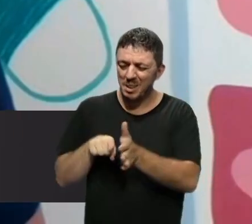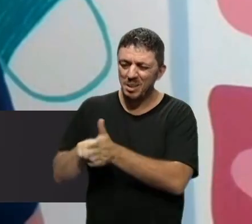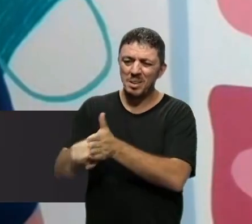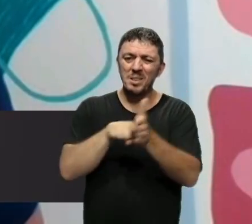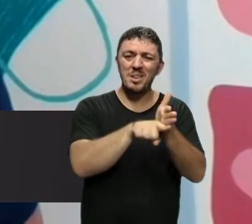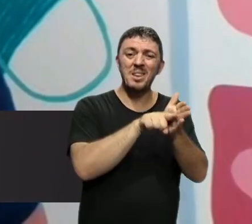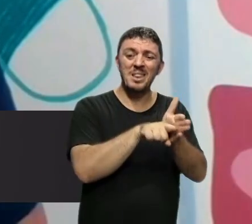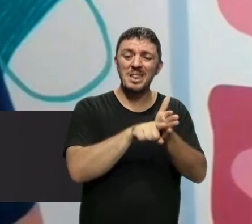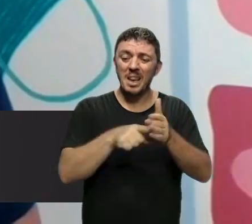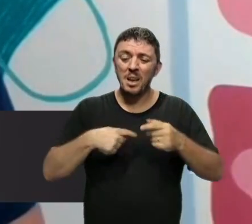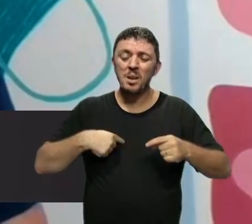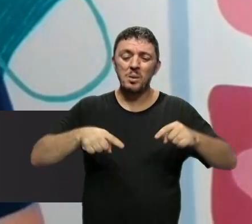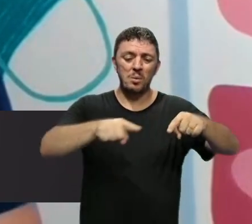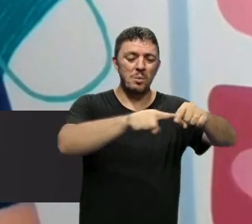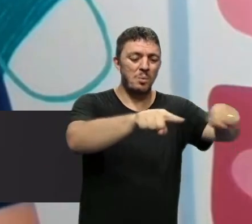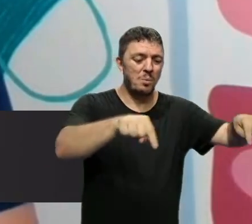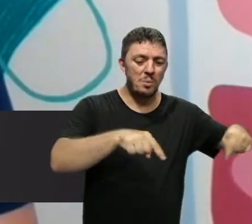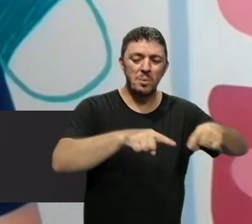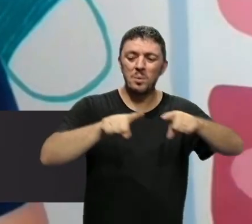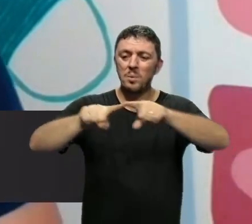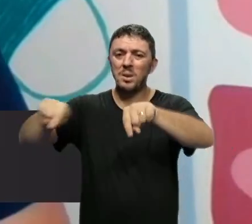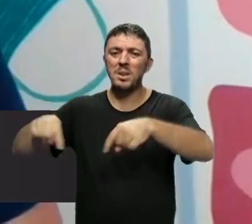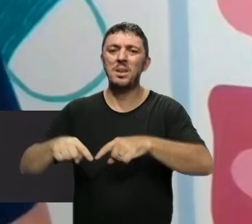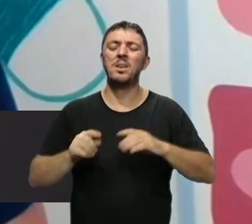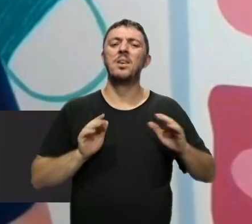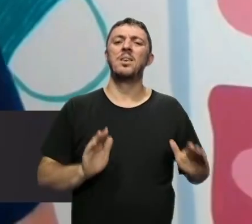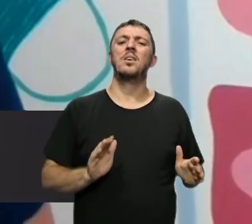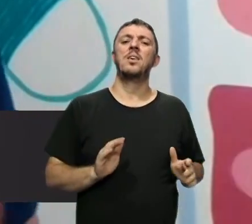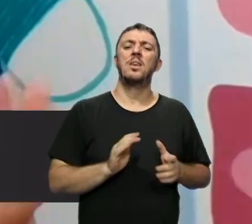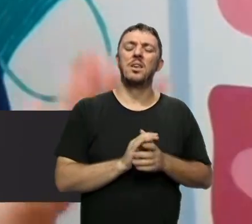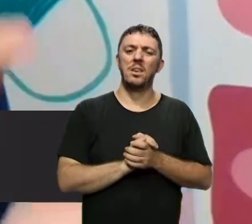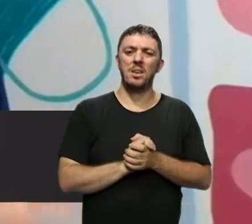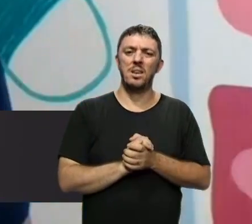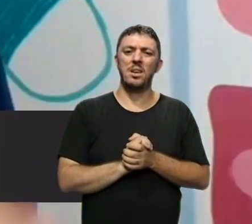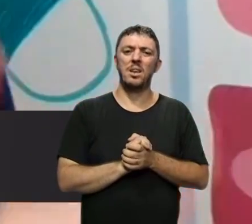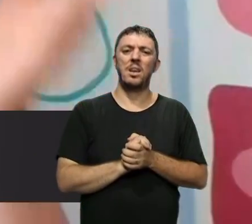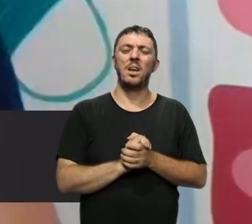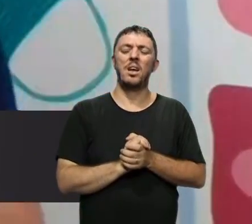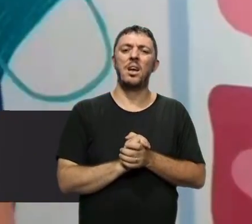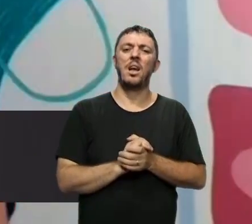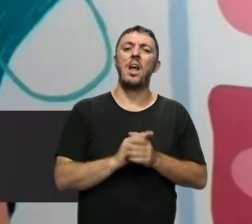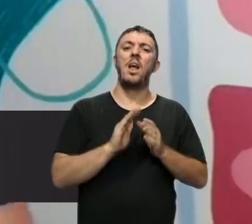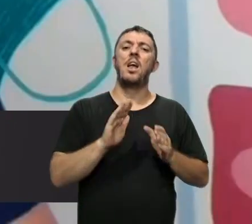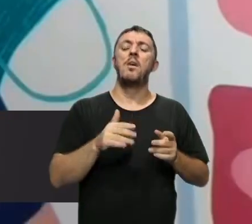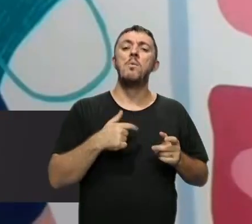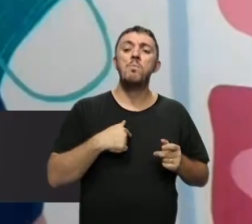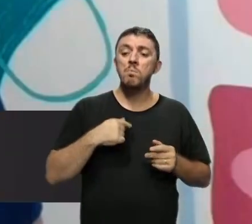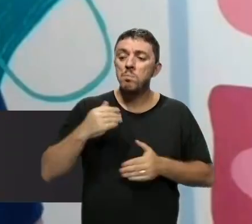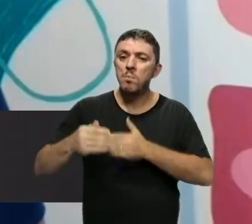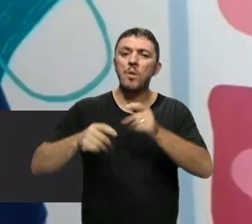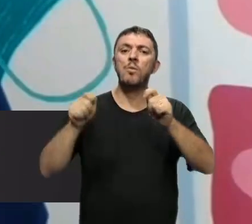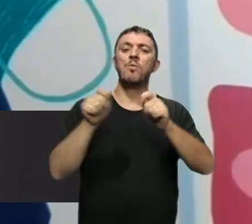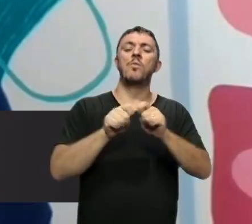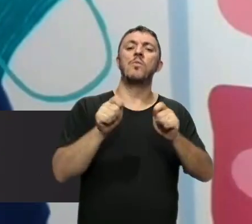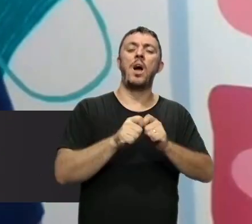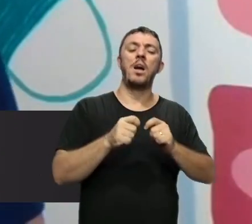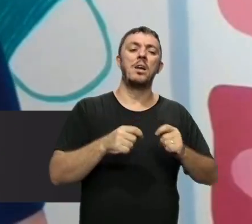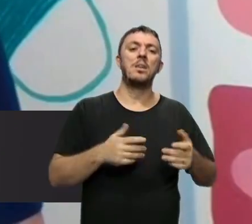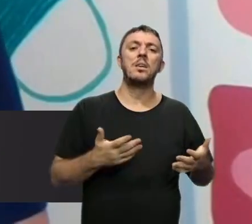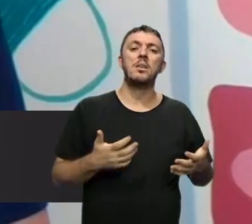nossos espaços, a gente precisa pesquisar muito que ações a gente já faz e que ações a gente quer